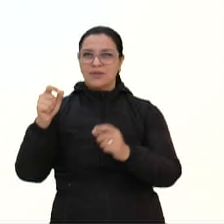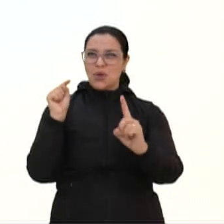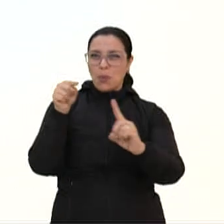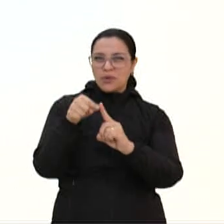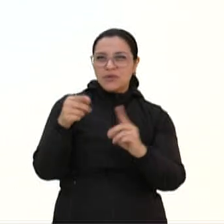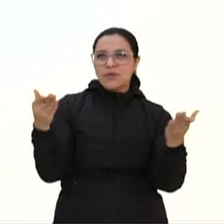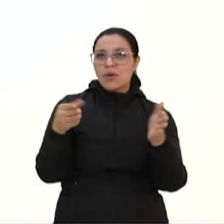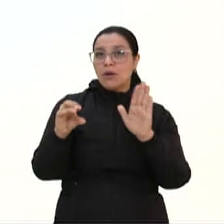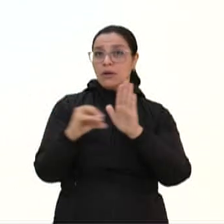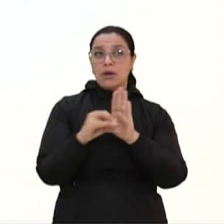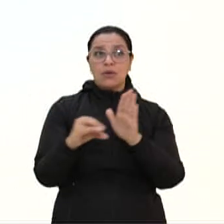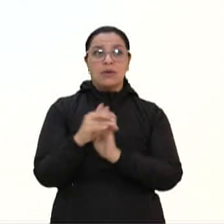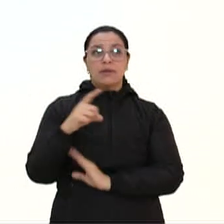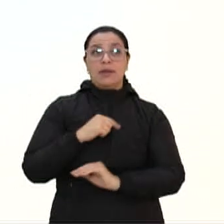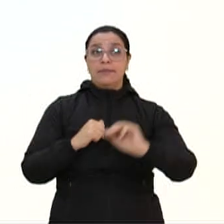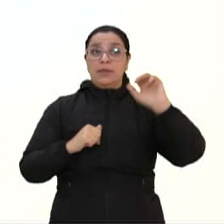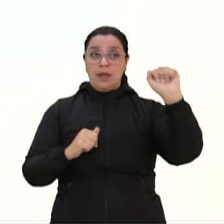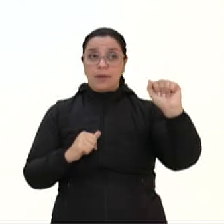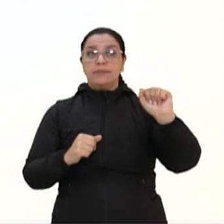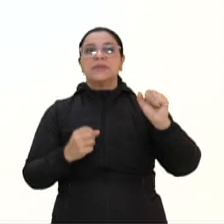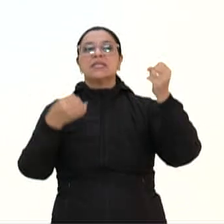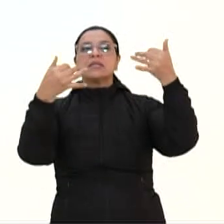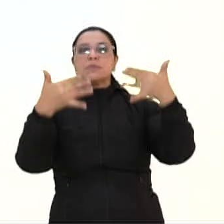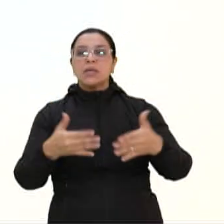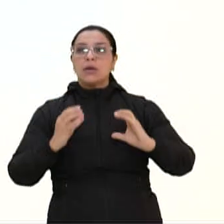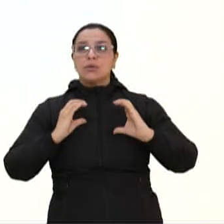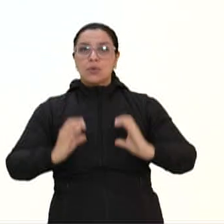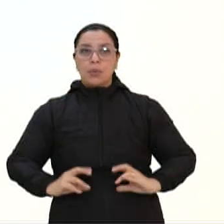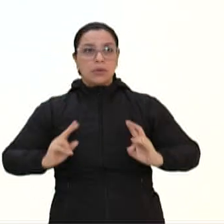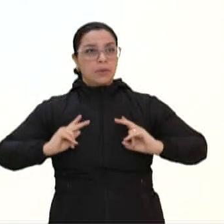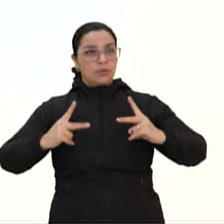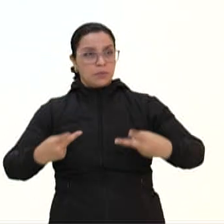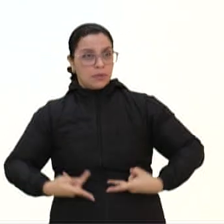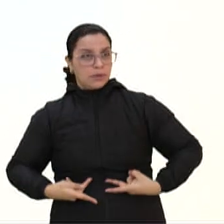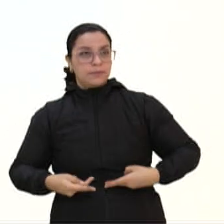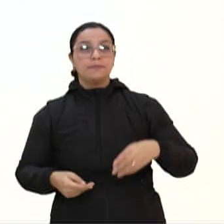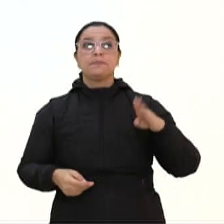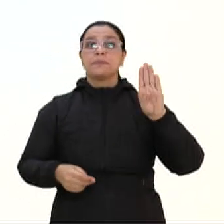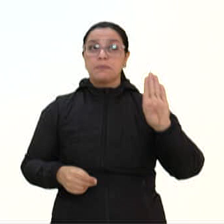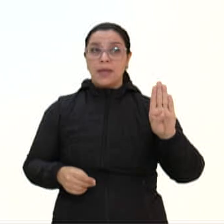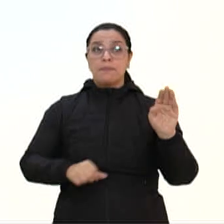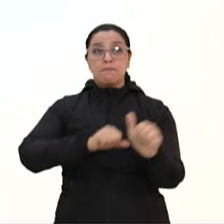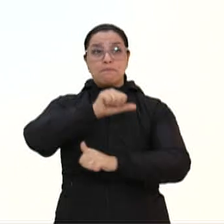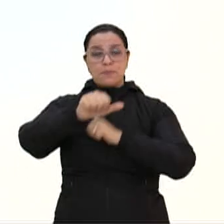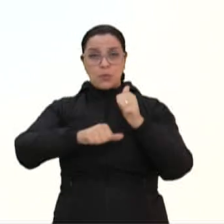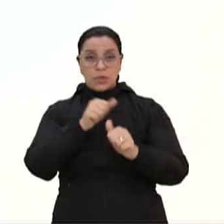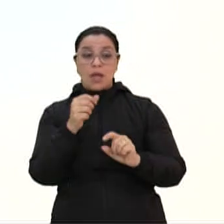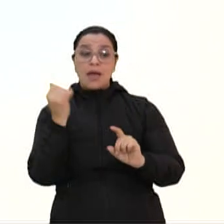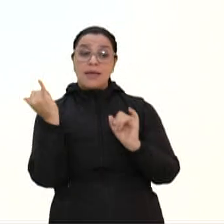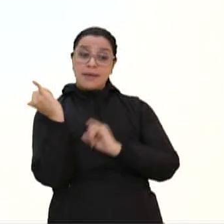os objetivos dessa crônica. Letra A, explicar o comportamento humano. Letra B,